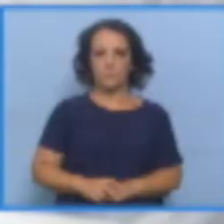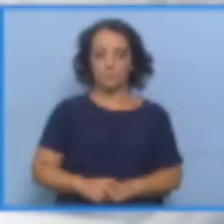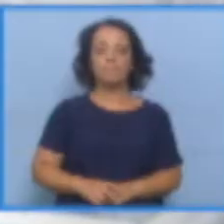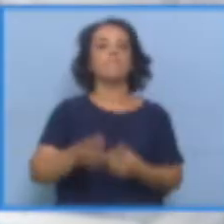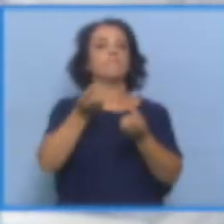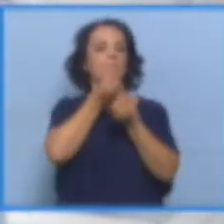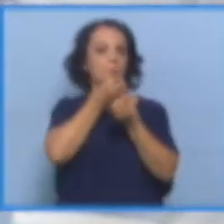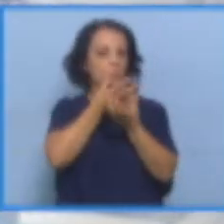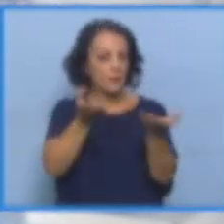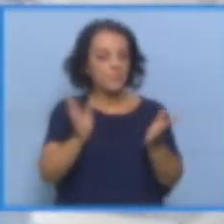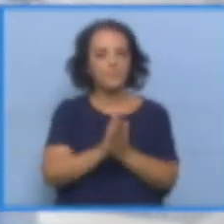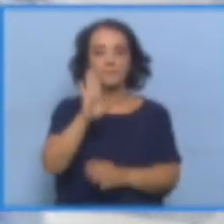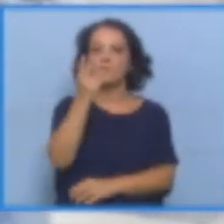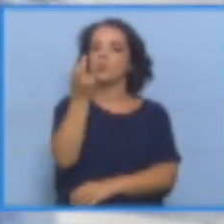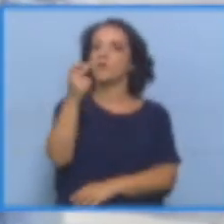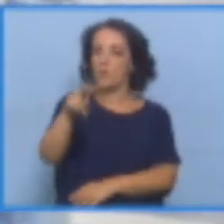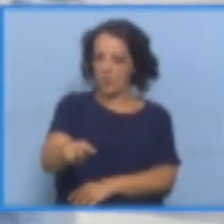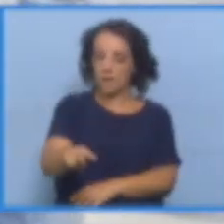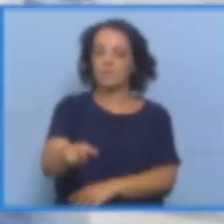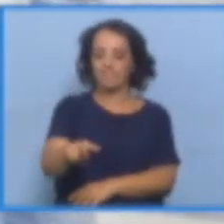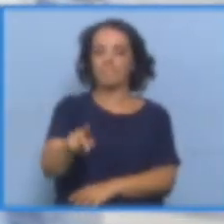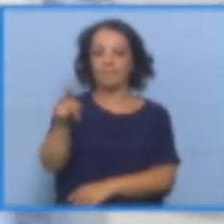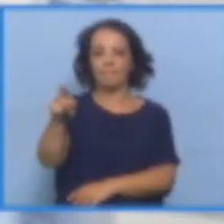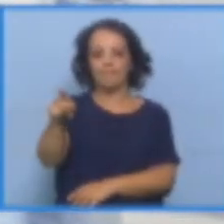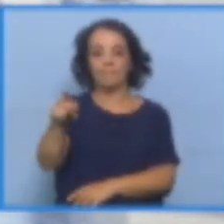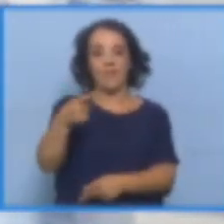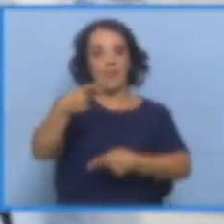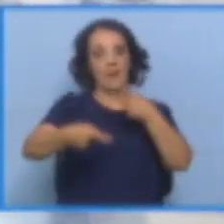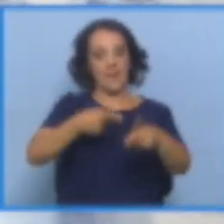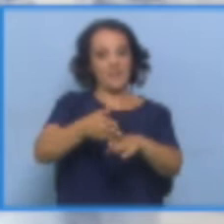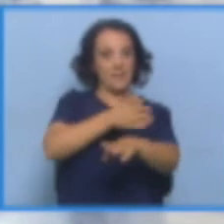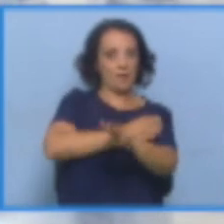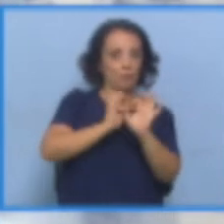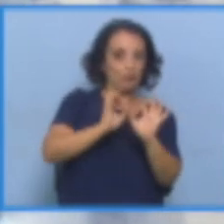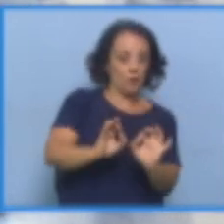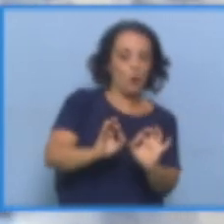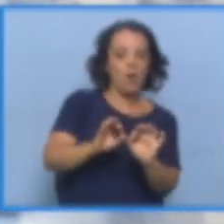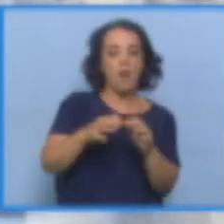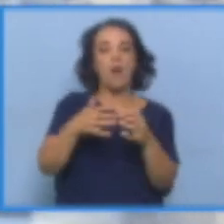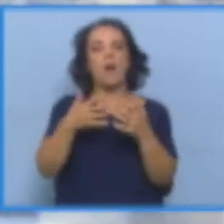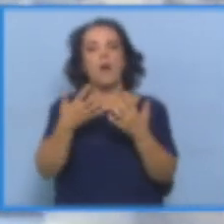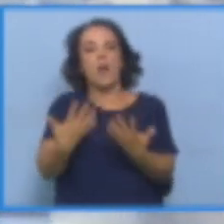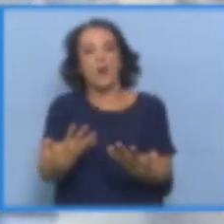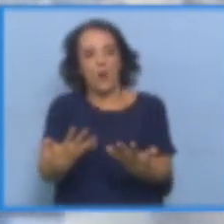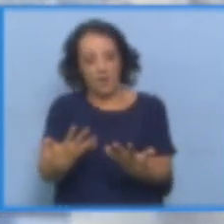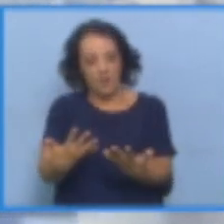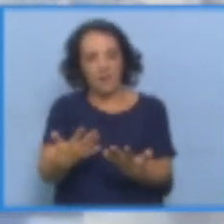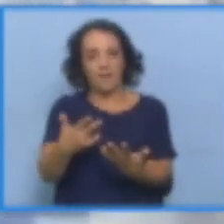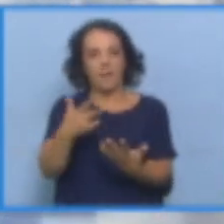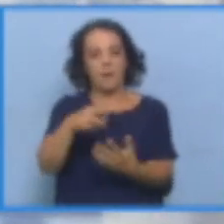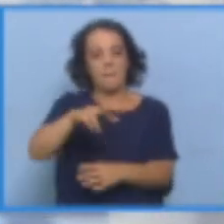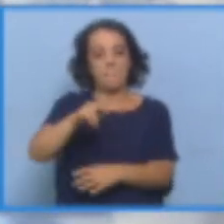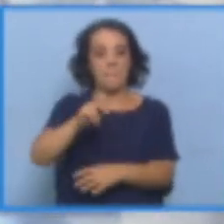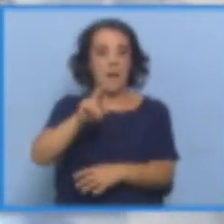Muito bem, Juan Ambrosio, depois da análise que fizemos anteriormente, agora temos esta passagem de Marcos